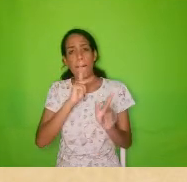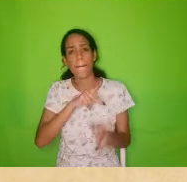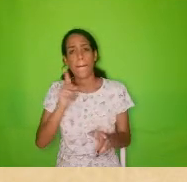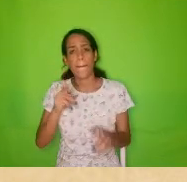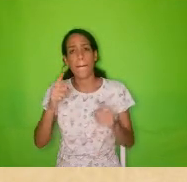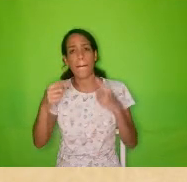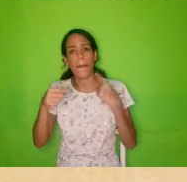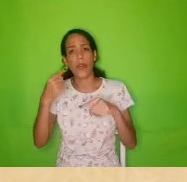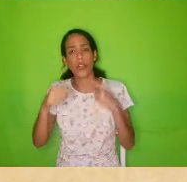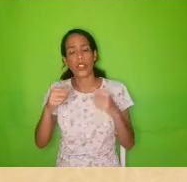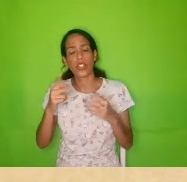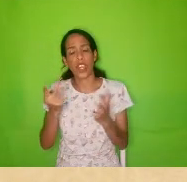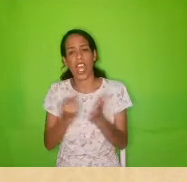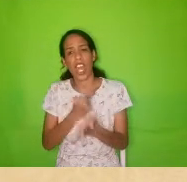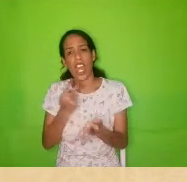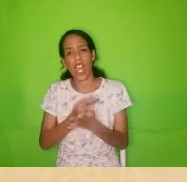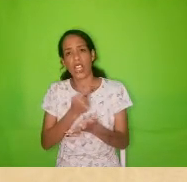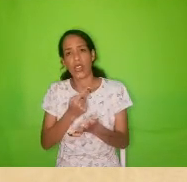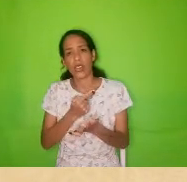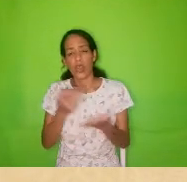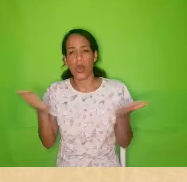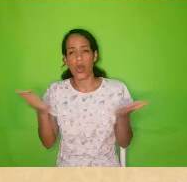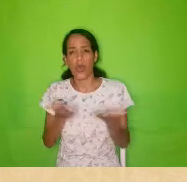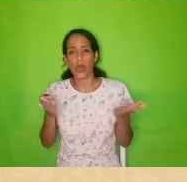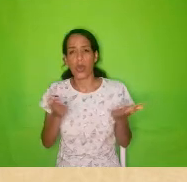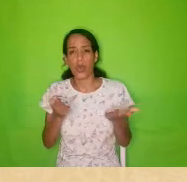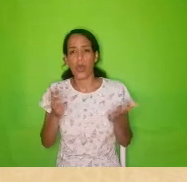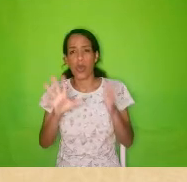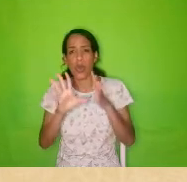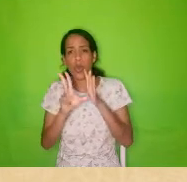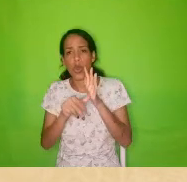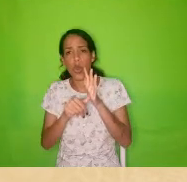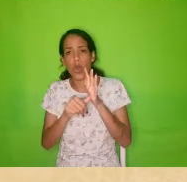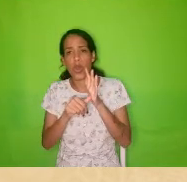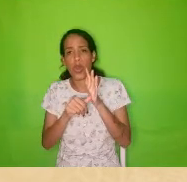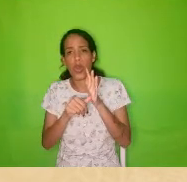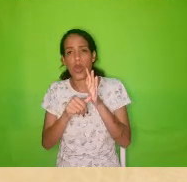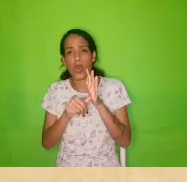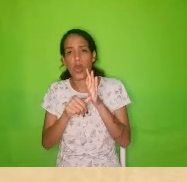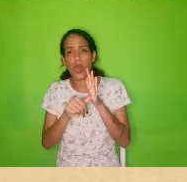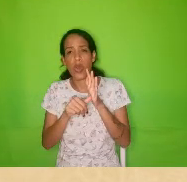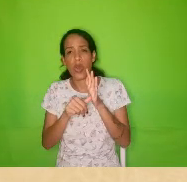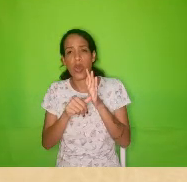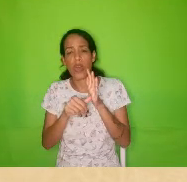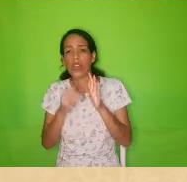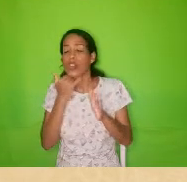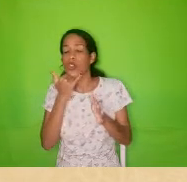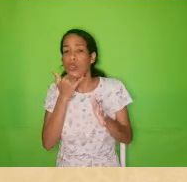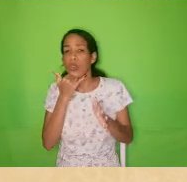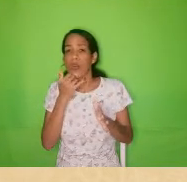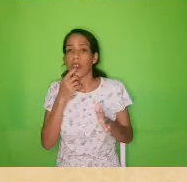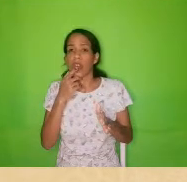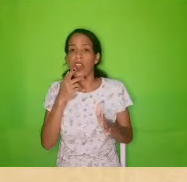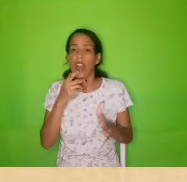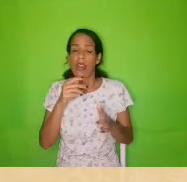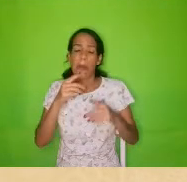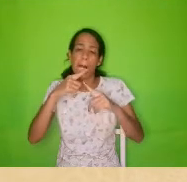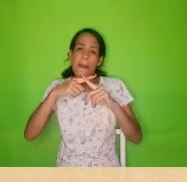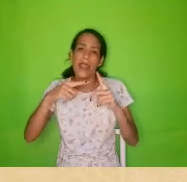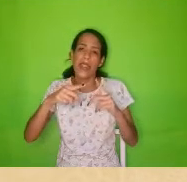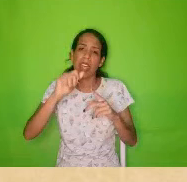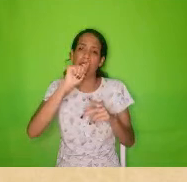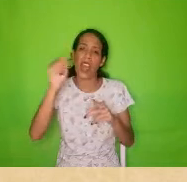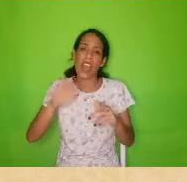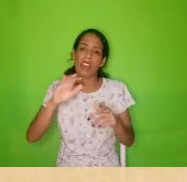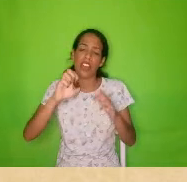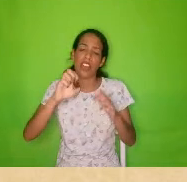Seria hoje o quê? Congo, Angola, pedaços da África do Sul, pedaços da Namíbia.